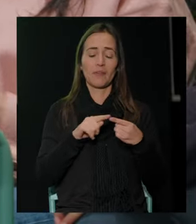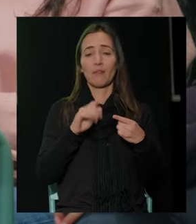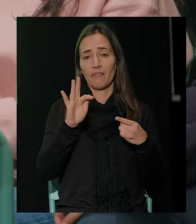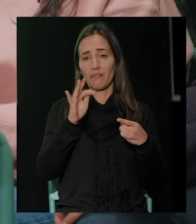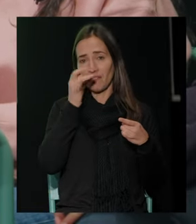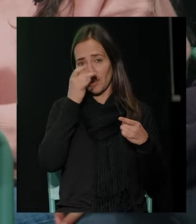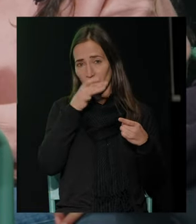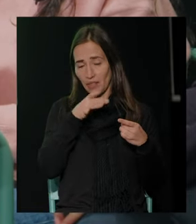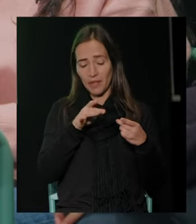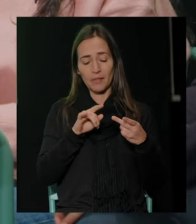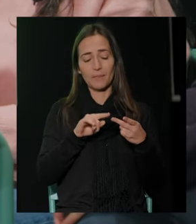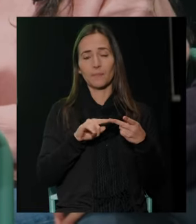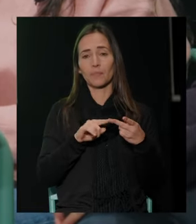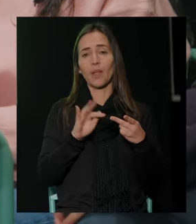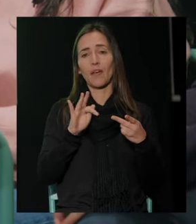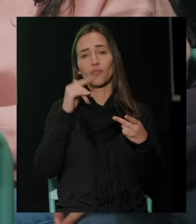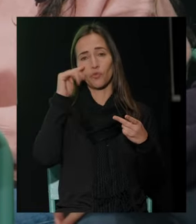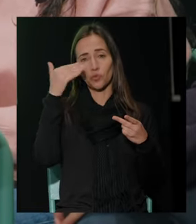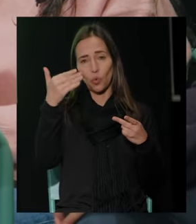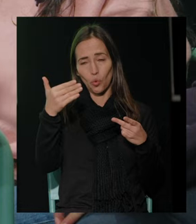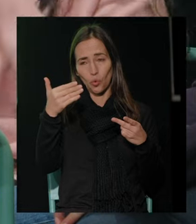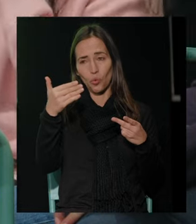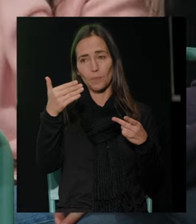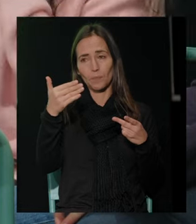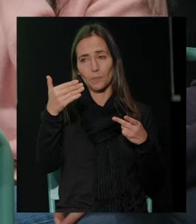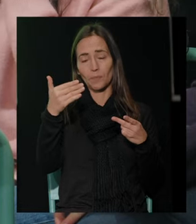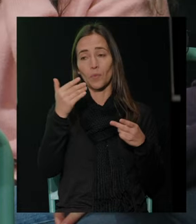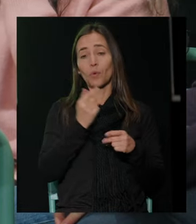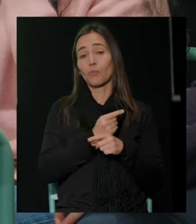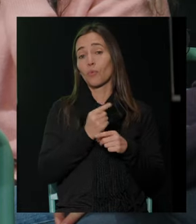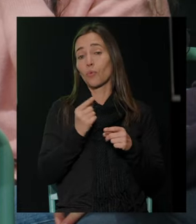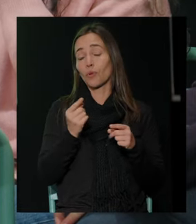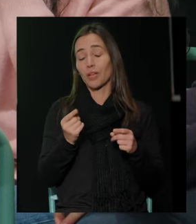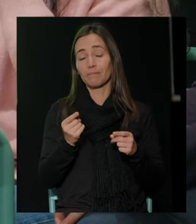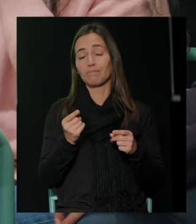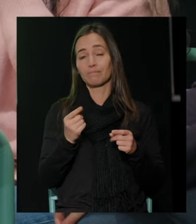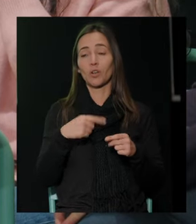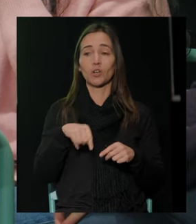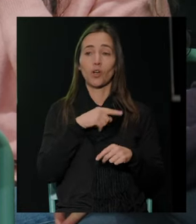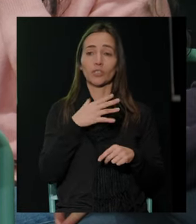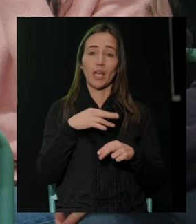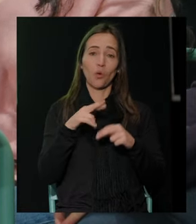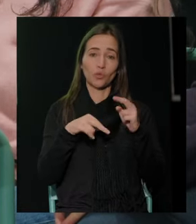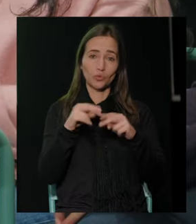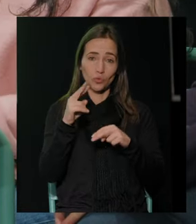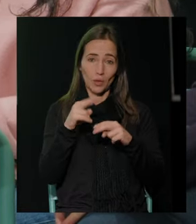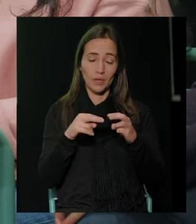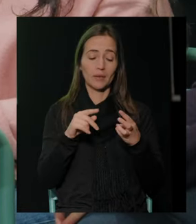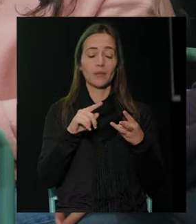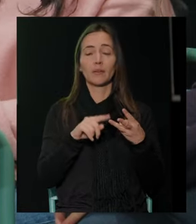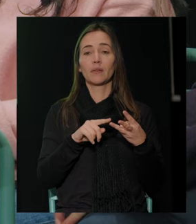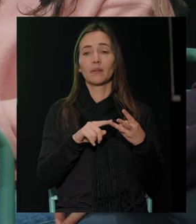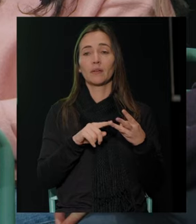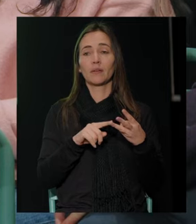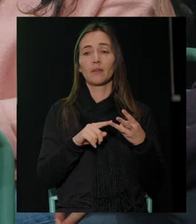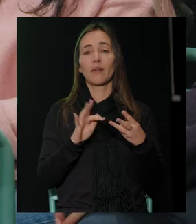fragilidade, são o futuro, porque enfim, é aquilo que nós queremos construir, mas é também